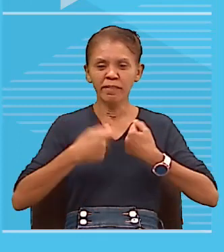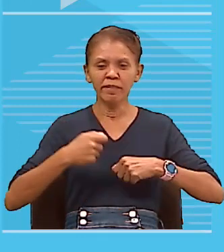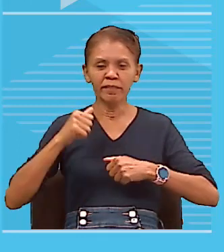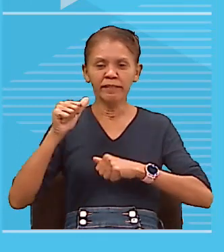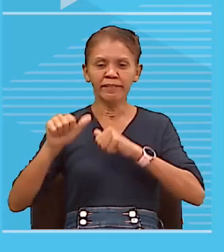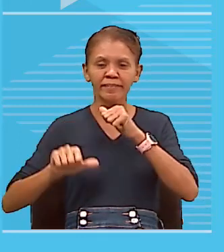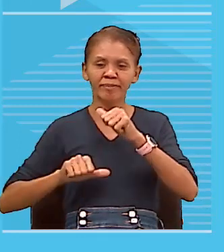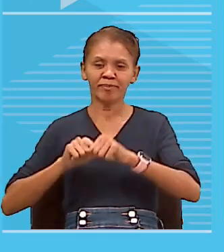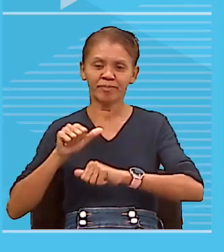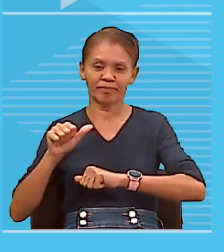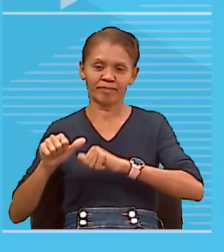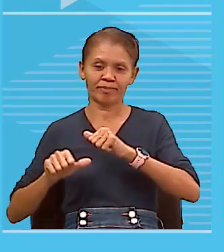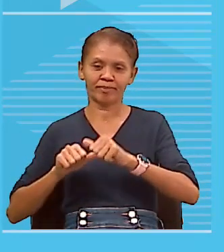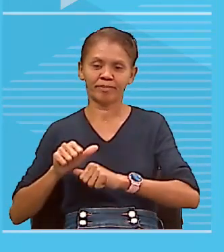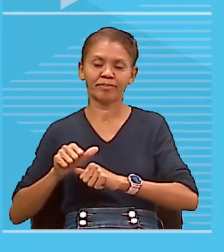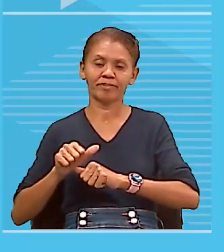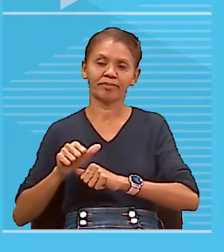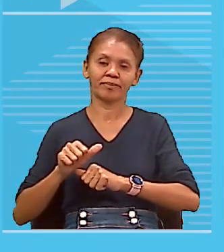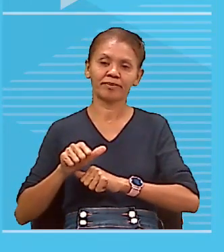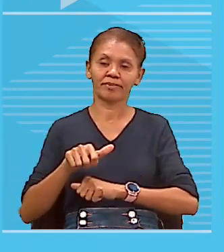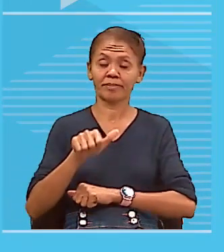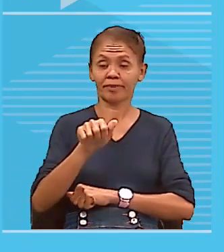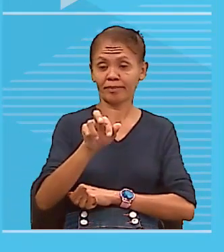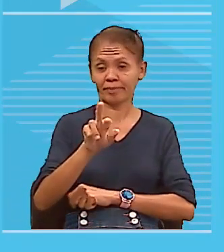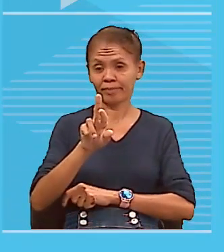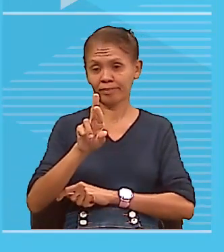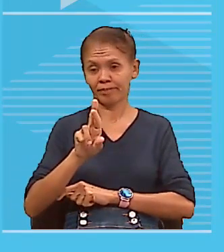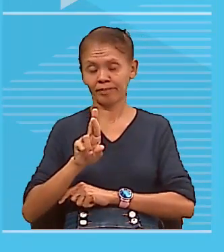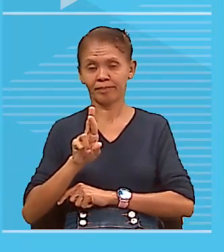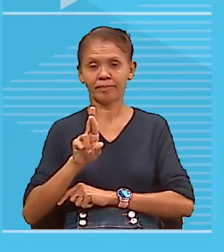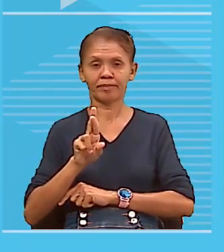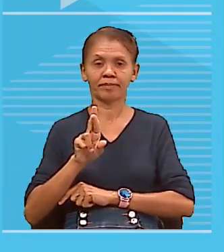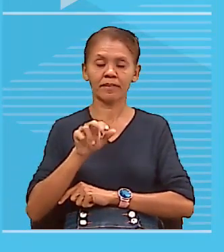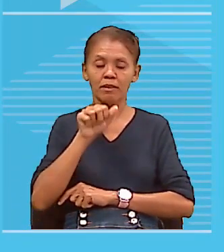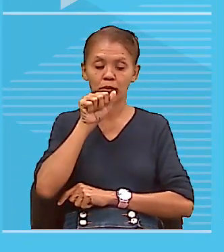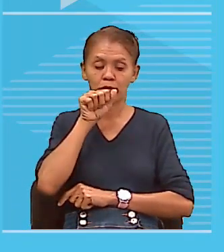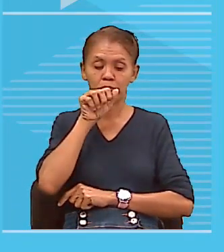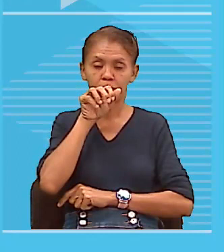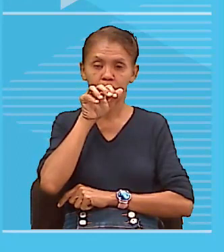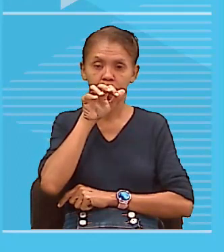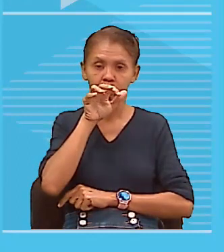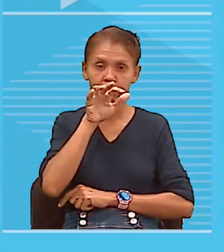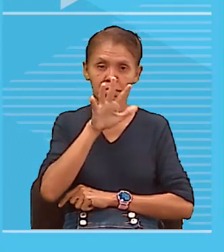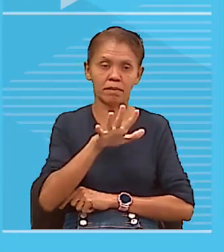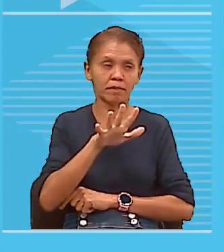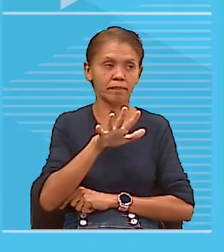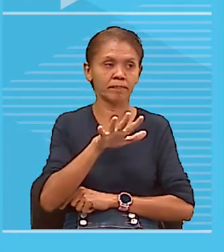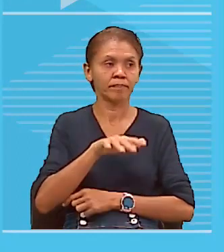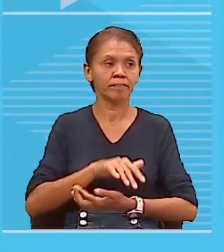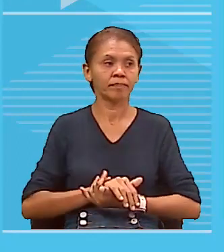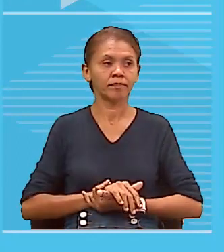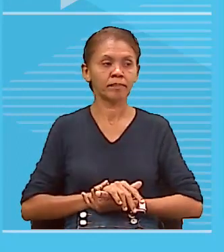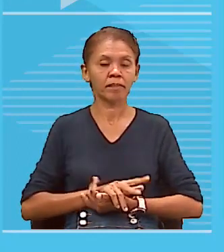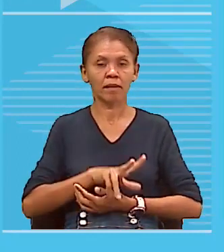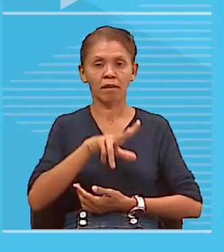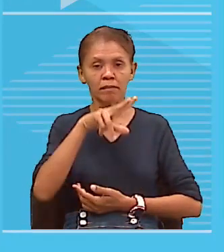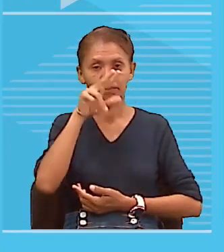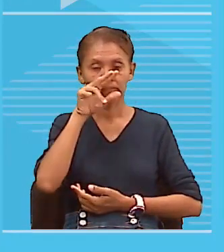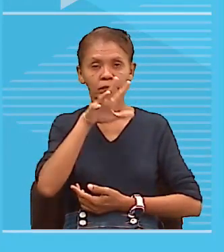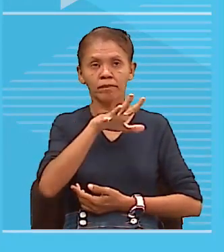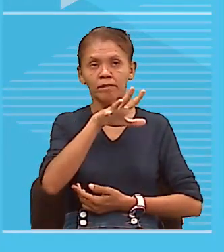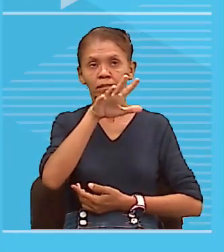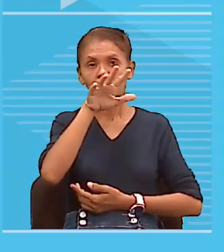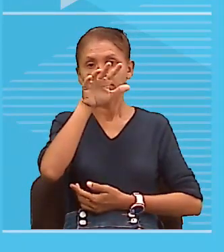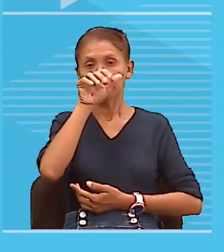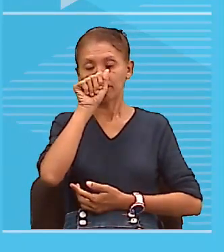trocas gasosas. Nessas trocas gasosas, o nosso nariz ele não filtra. E ele